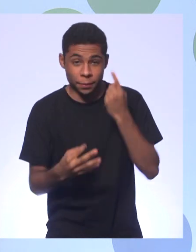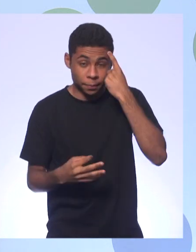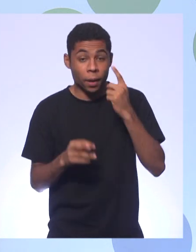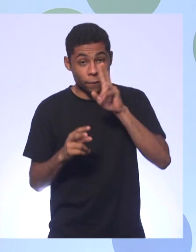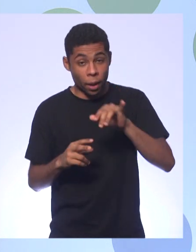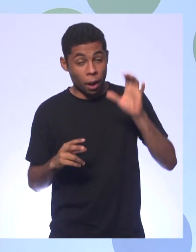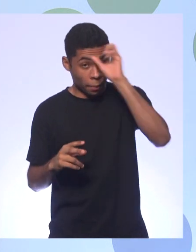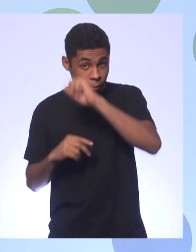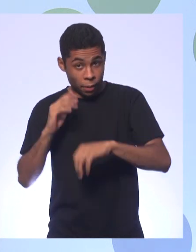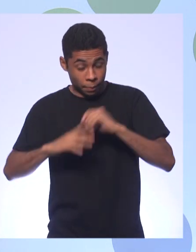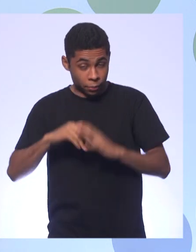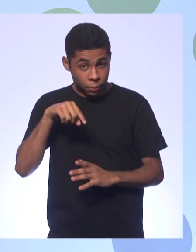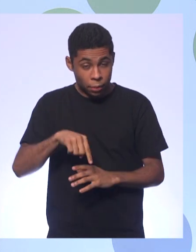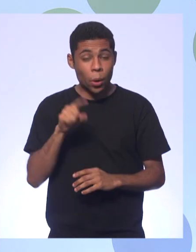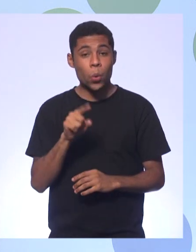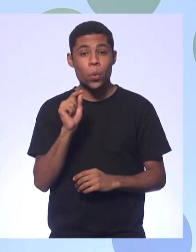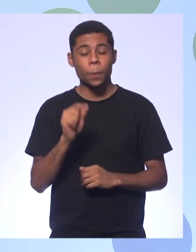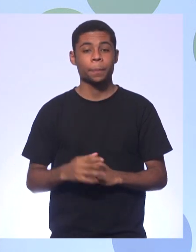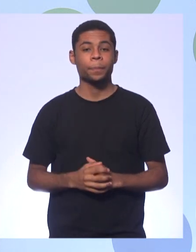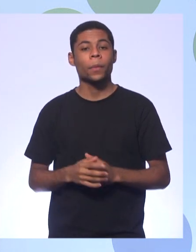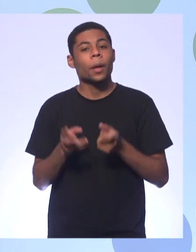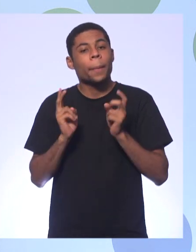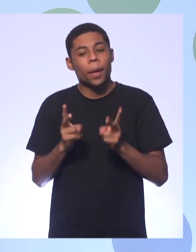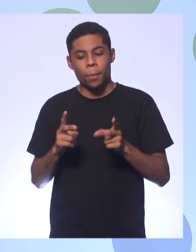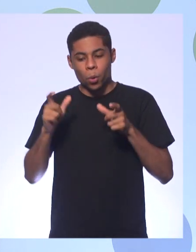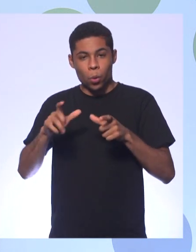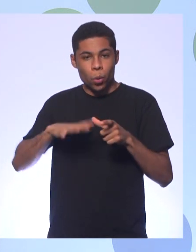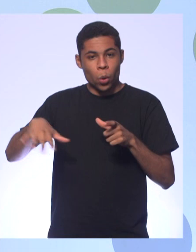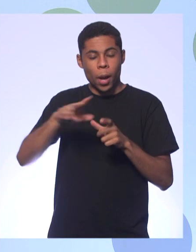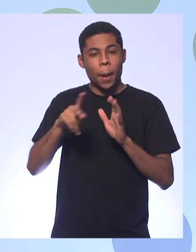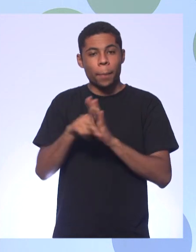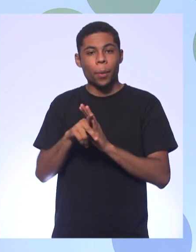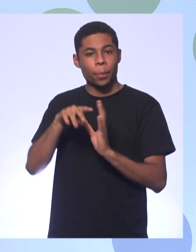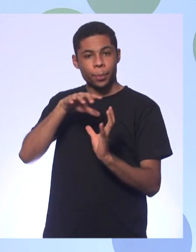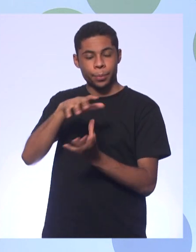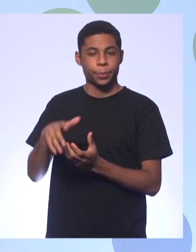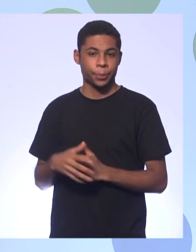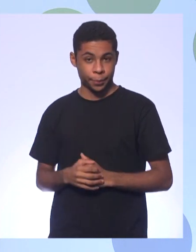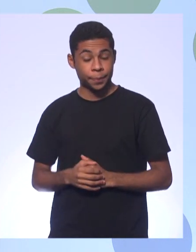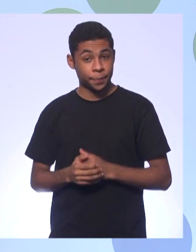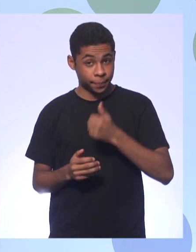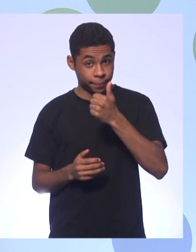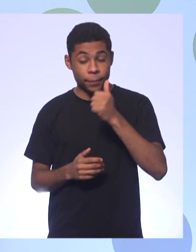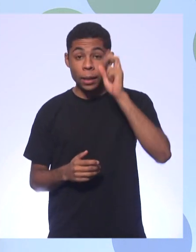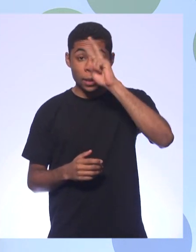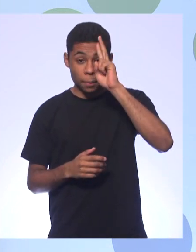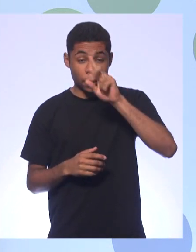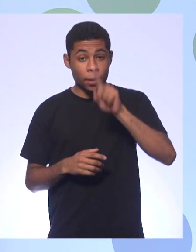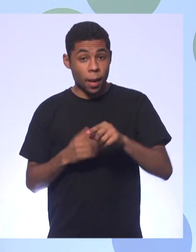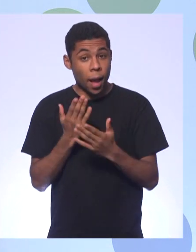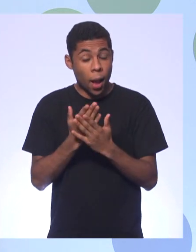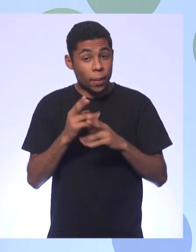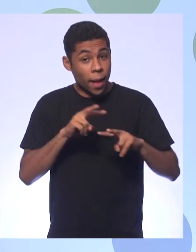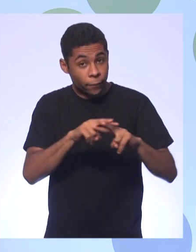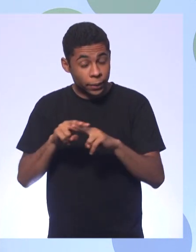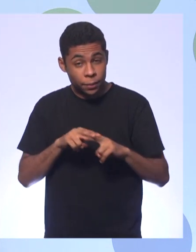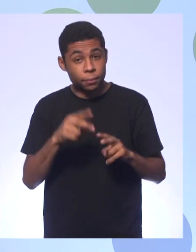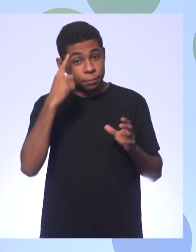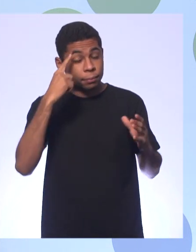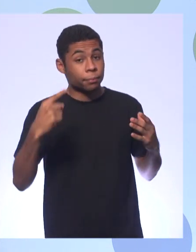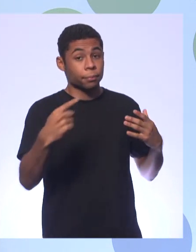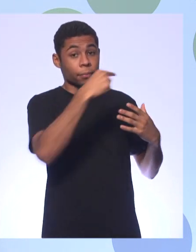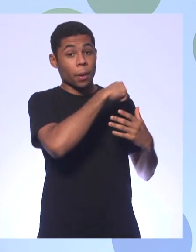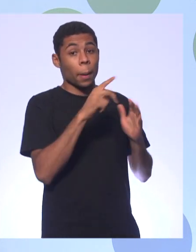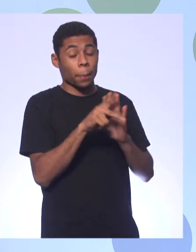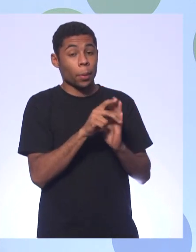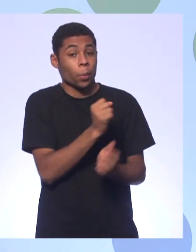nessa habilidade o sujeito e seu lugar no mundo perfeito então lembrando é uma aula de revisão uma aula de uma